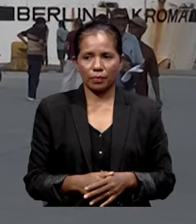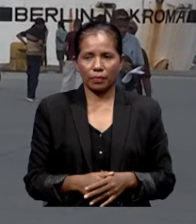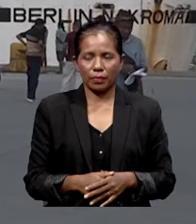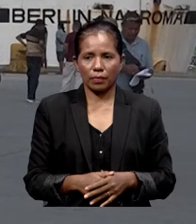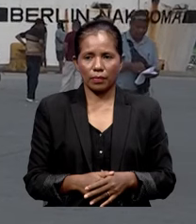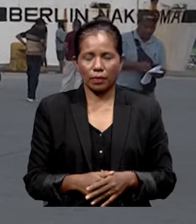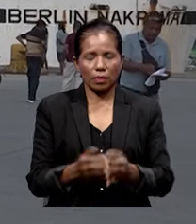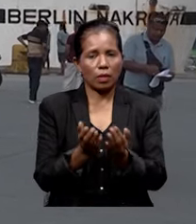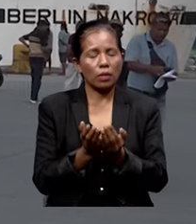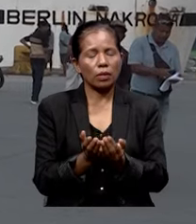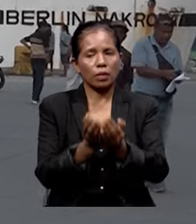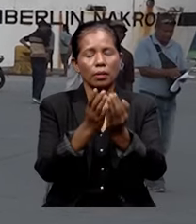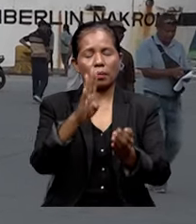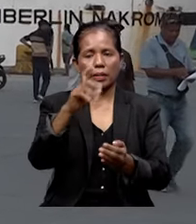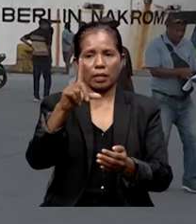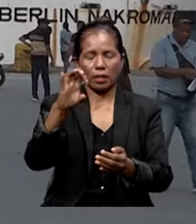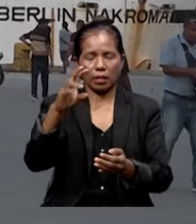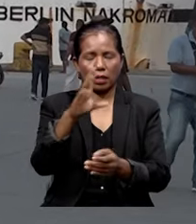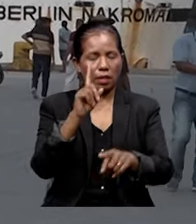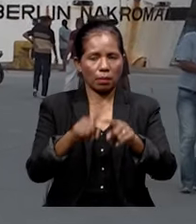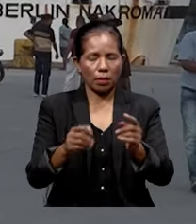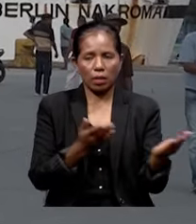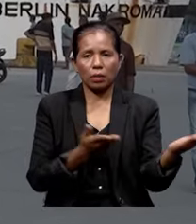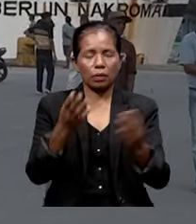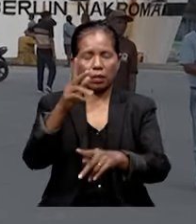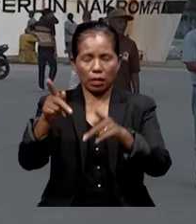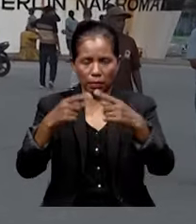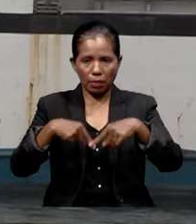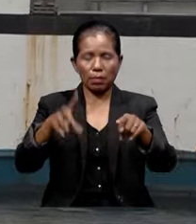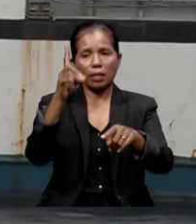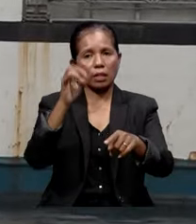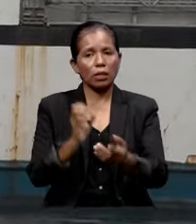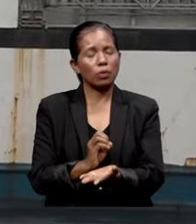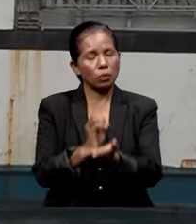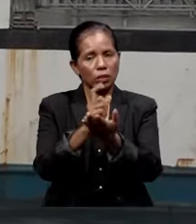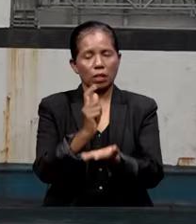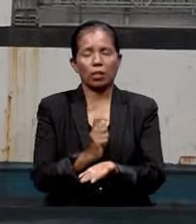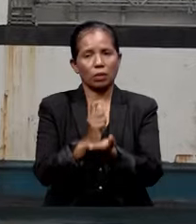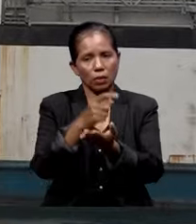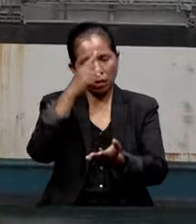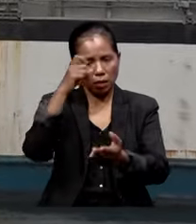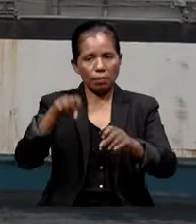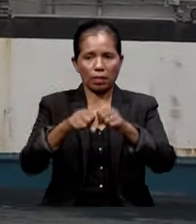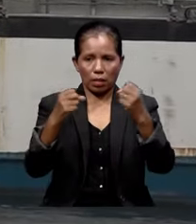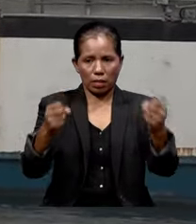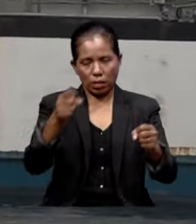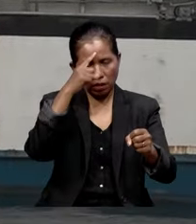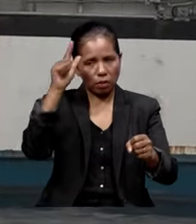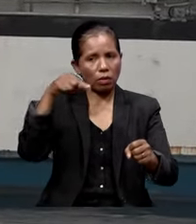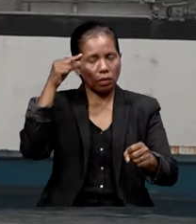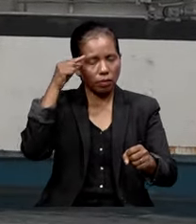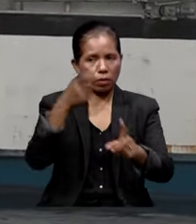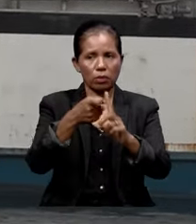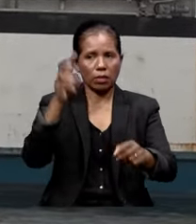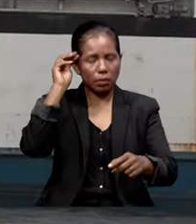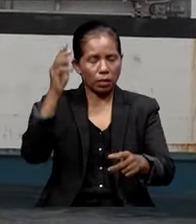Durante ne ro berlik nak Roma la bel halo operasaun hodi tula pasazeros mai dili oi kusi no atauru tamba konisaun a tamane governo liusi